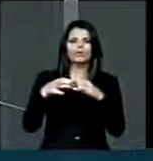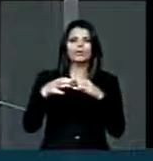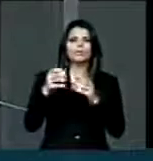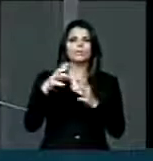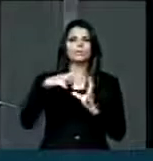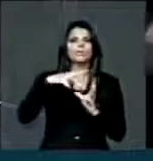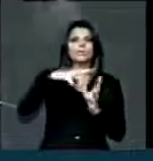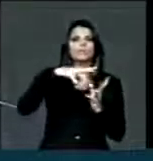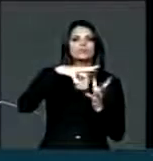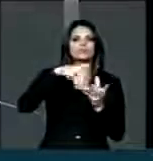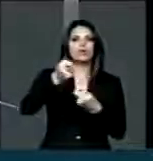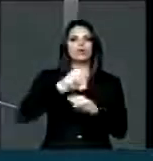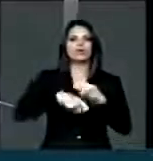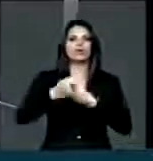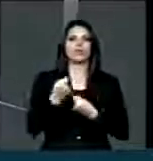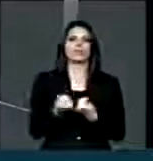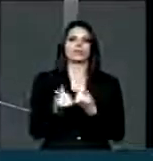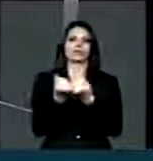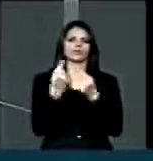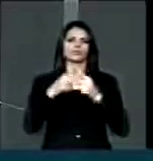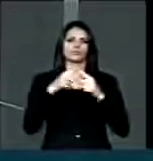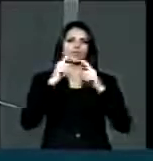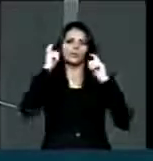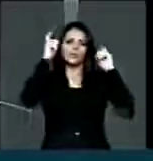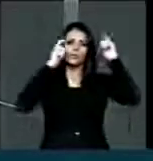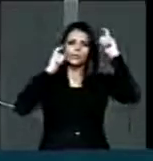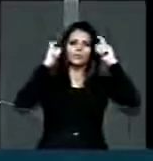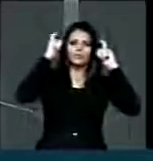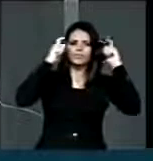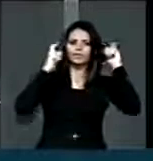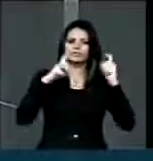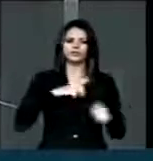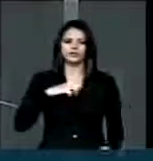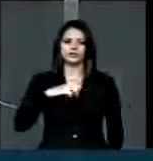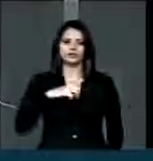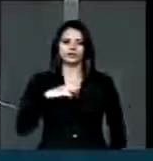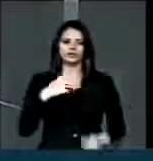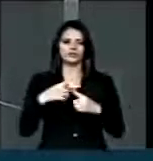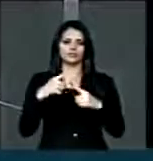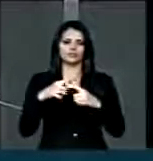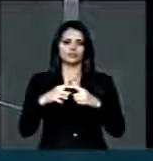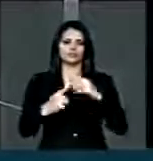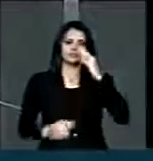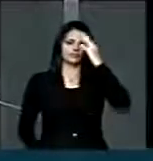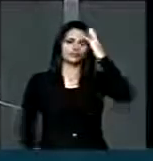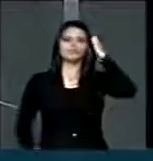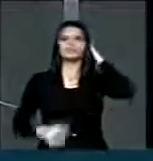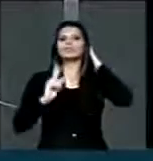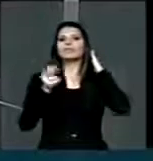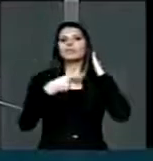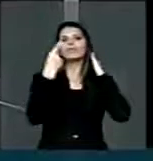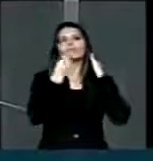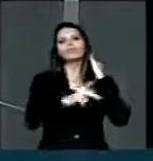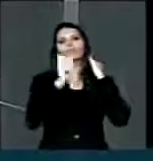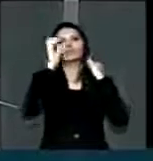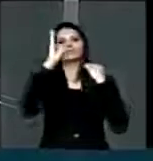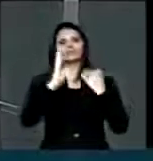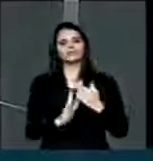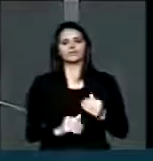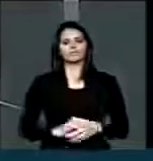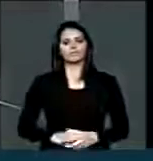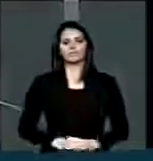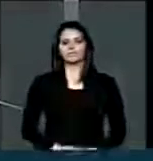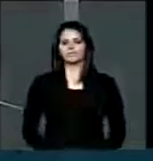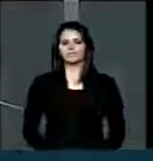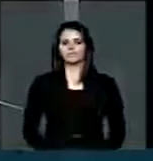que isso nos deixa um pouco preocupados em razão ao que tem ocorrido aqui no Brasil. Gosto